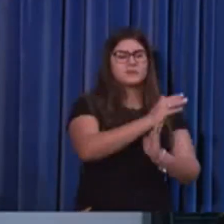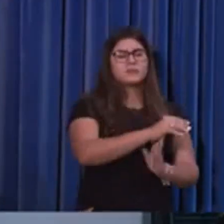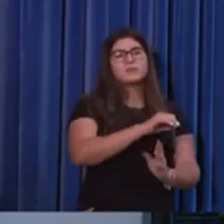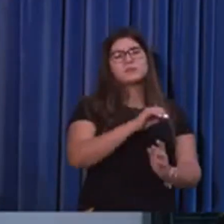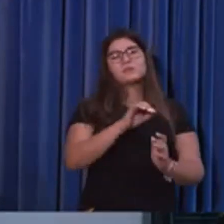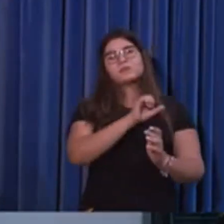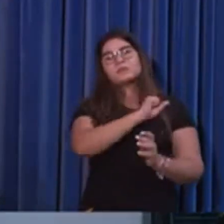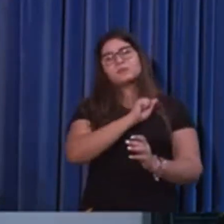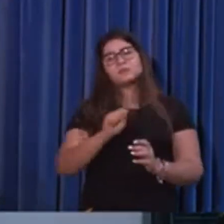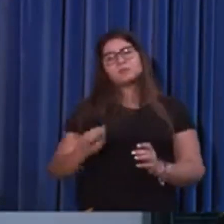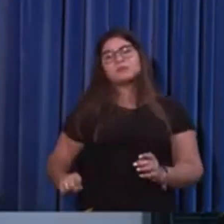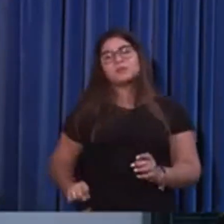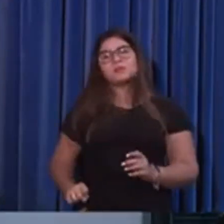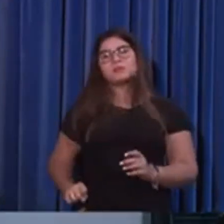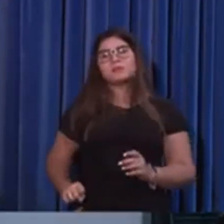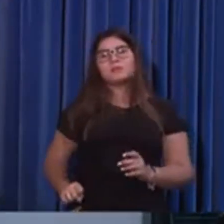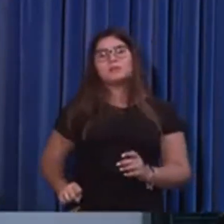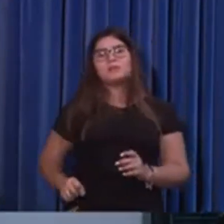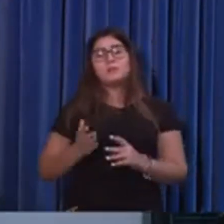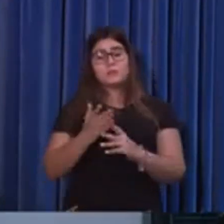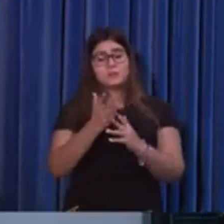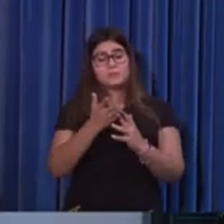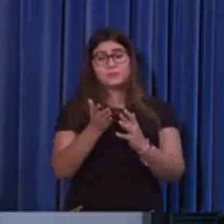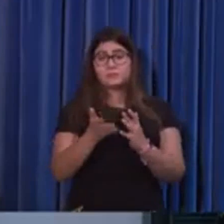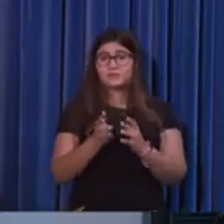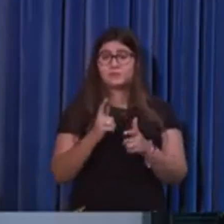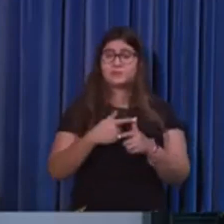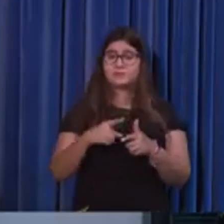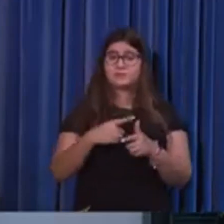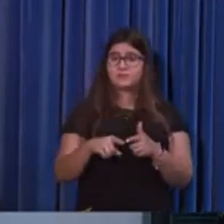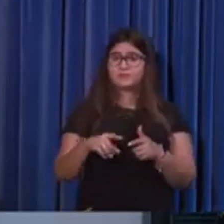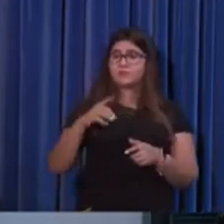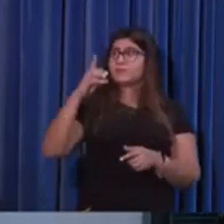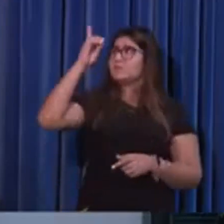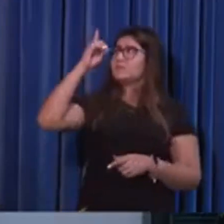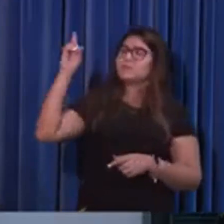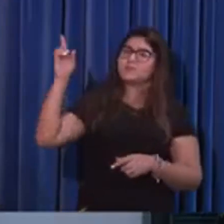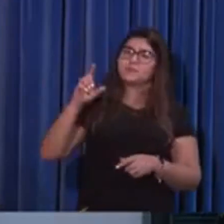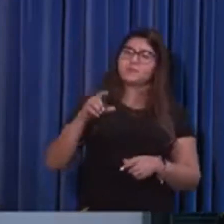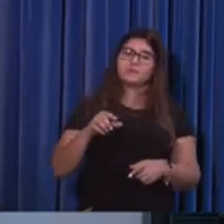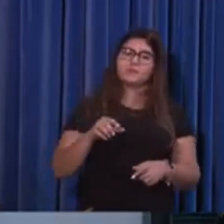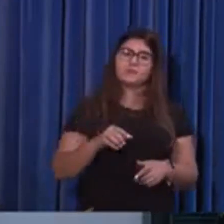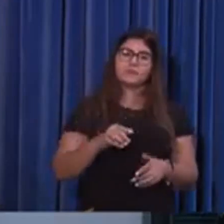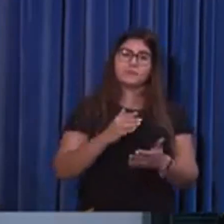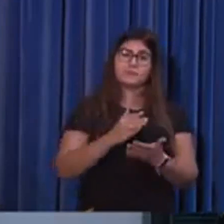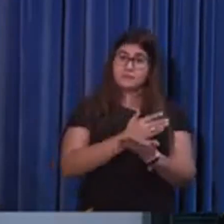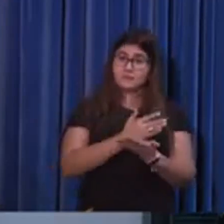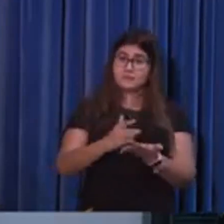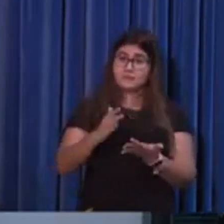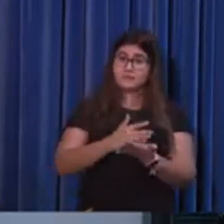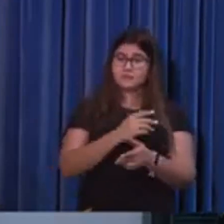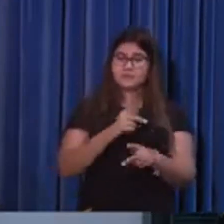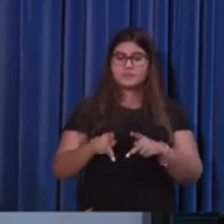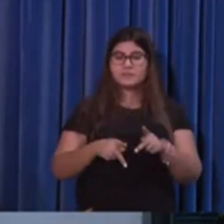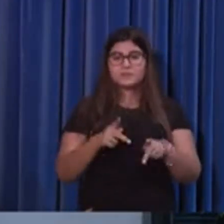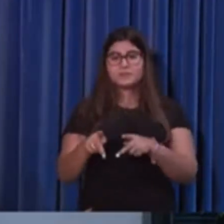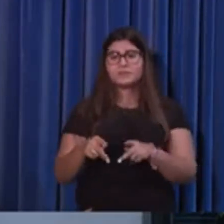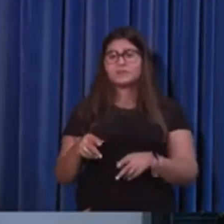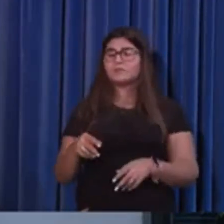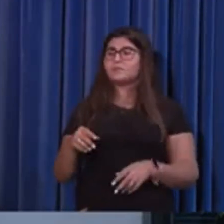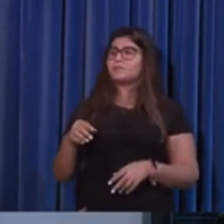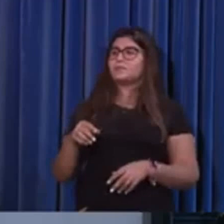grupo diferente do que é comum. Deus separou um povo para si. Então, os versículos 16 a